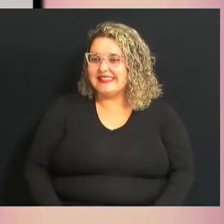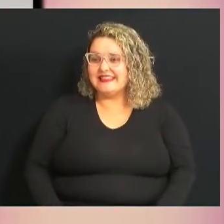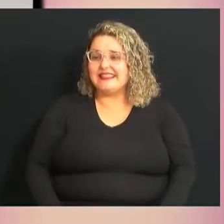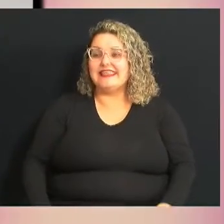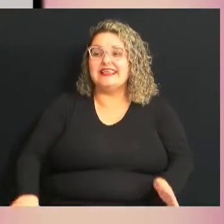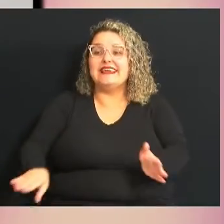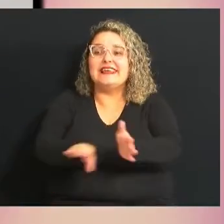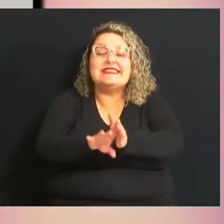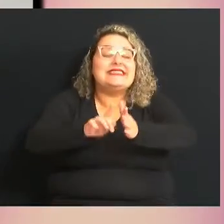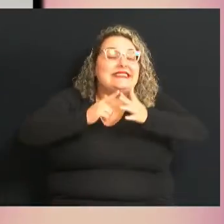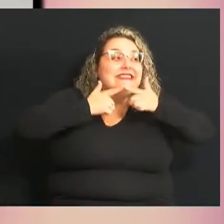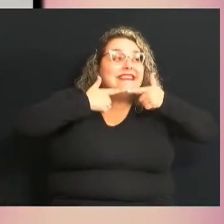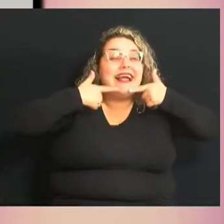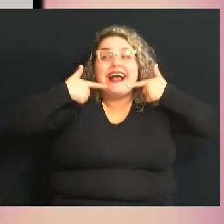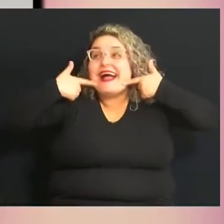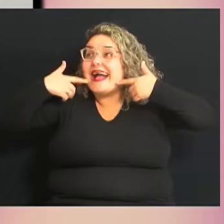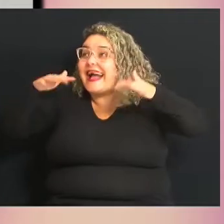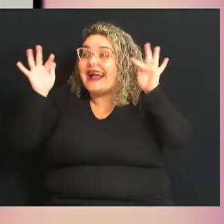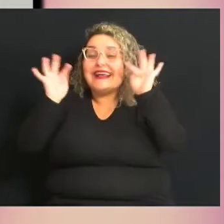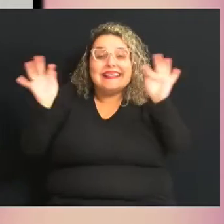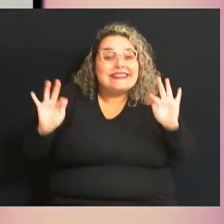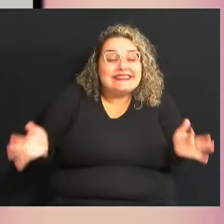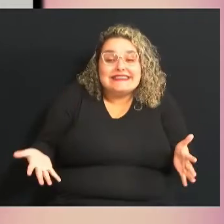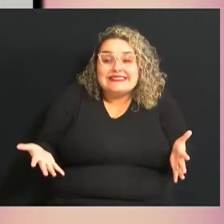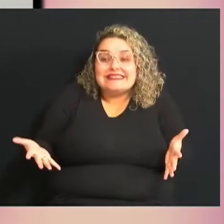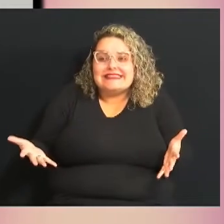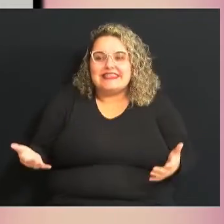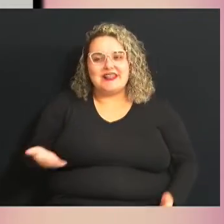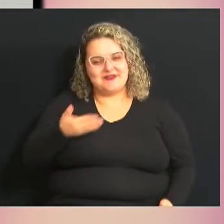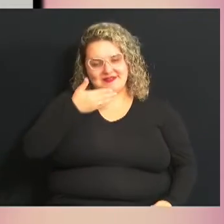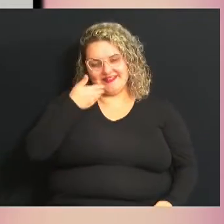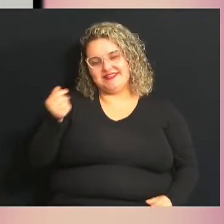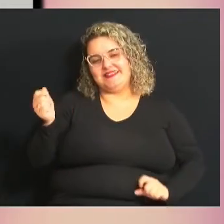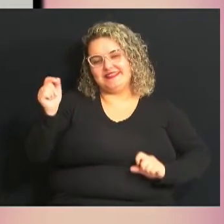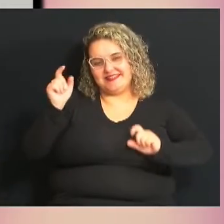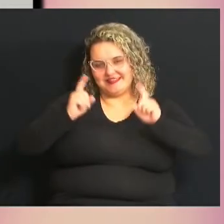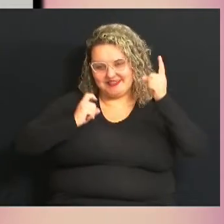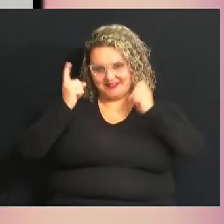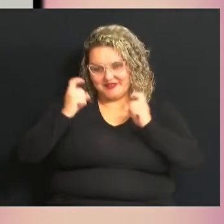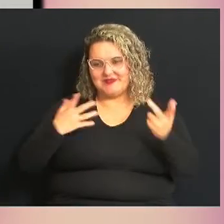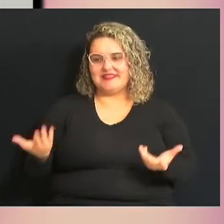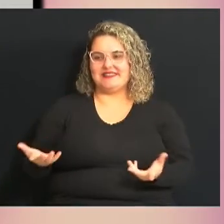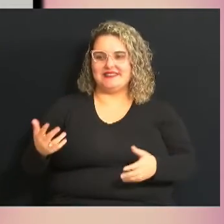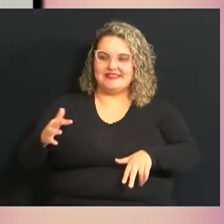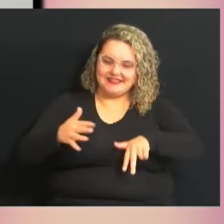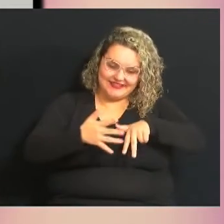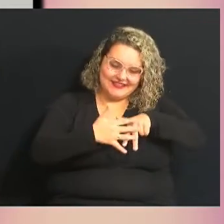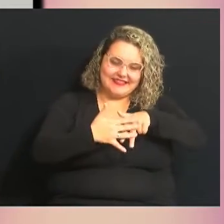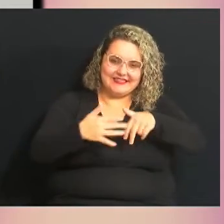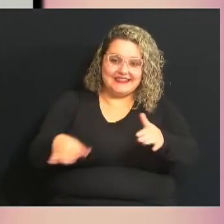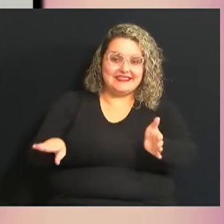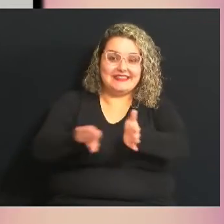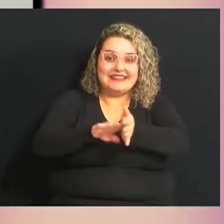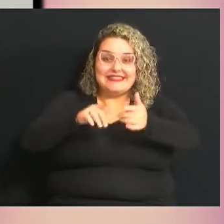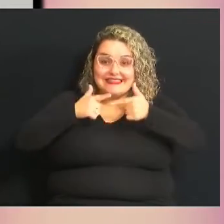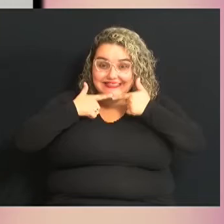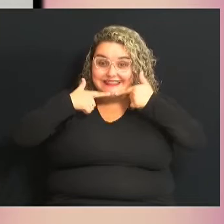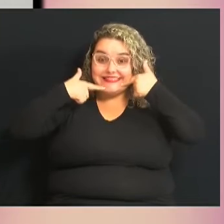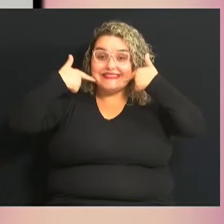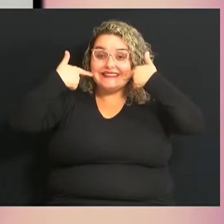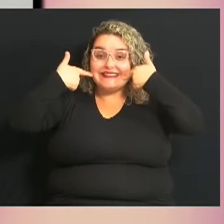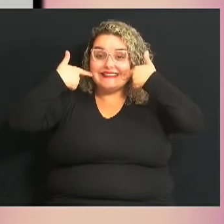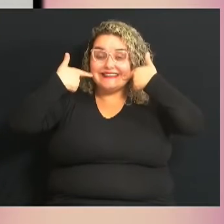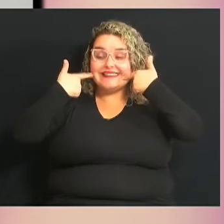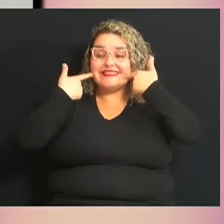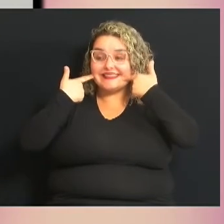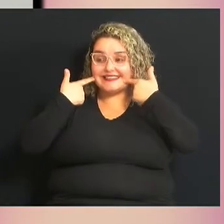chega sorrindo, porque é a melhor expressão, né, do paciente quando chega para a gente, é ele chegar sorrindo, né? Porque